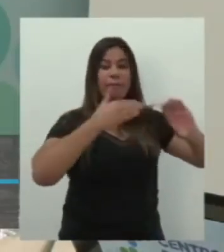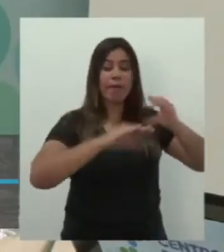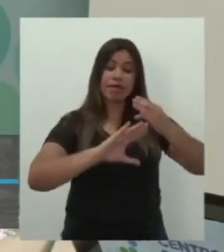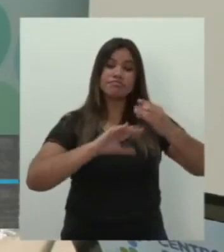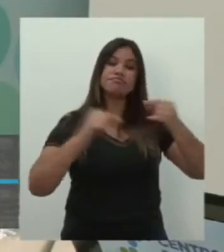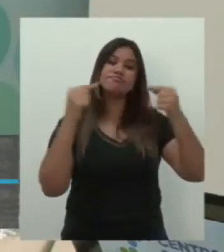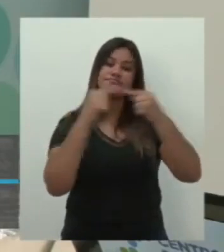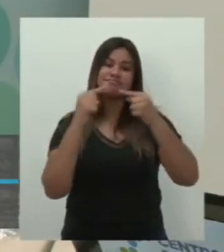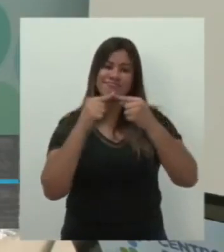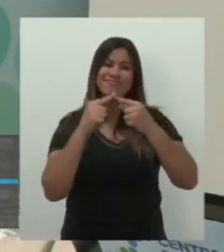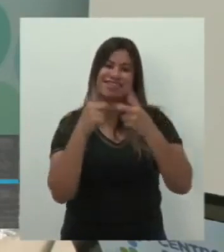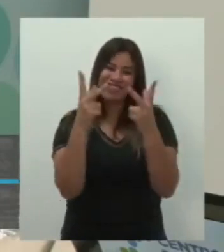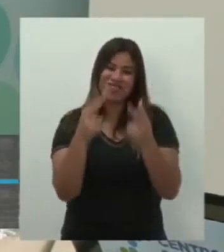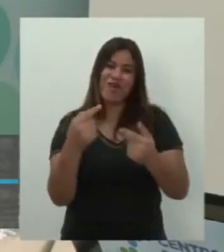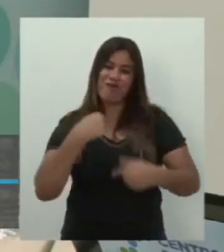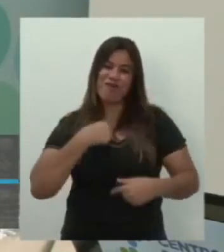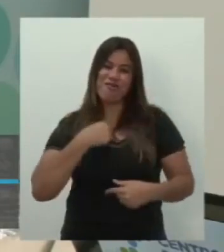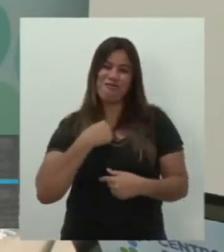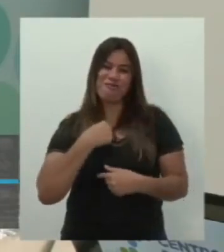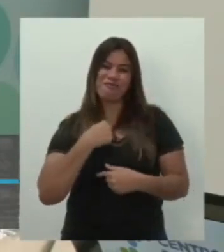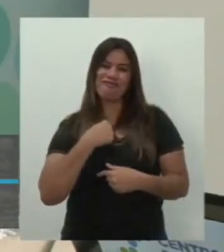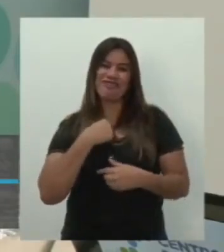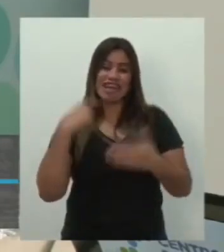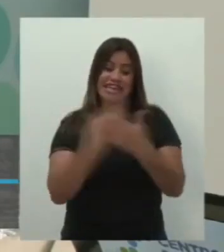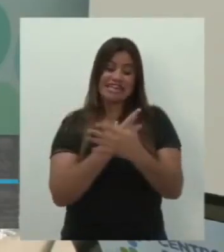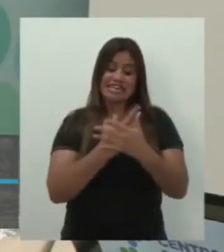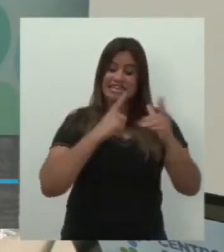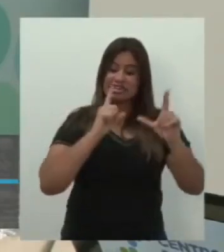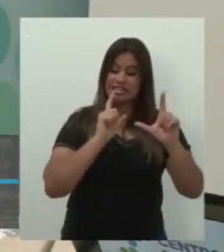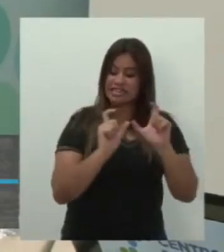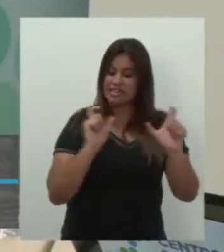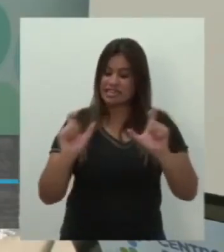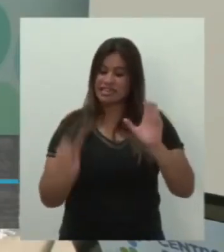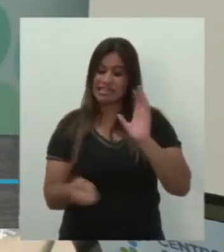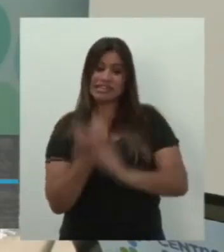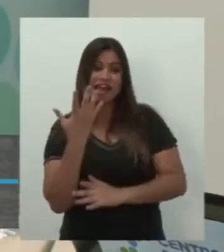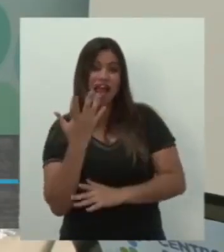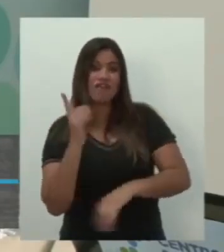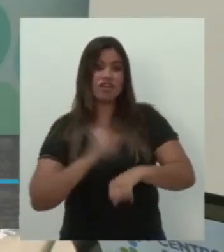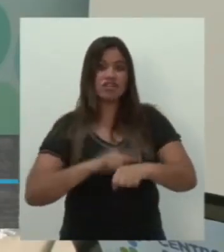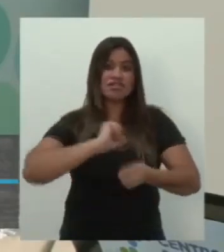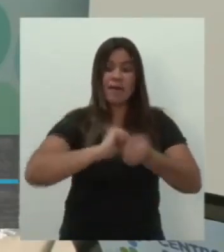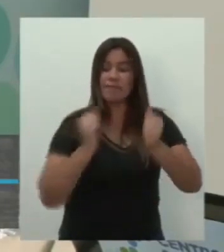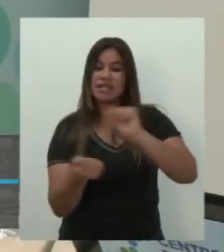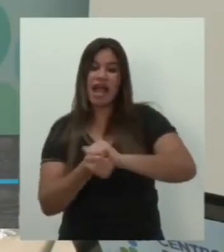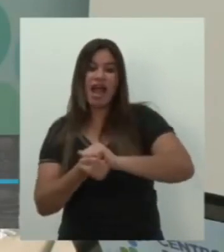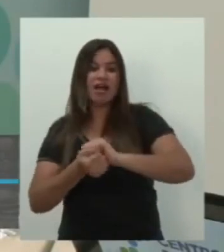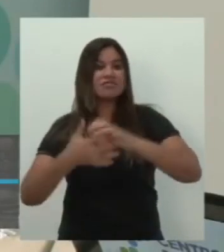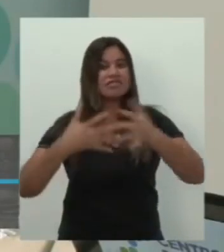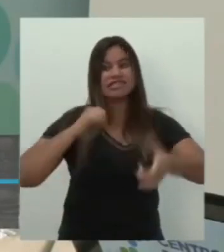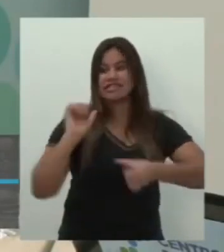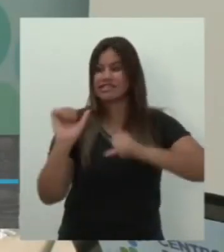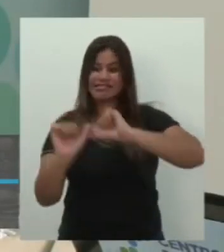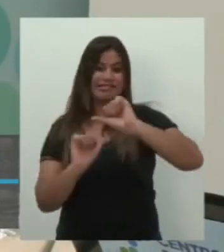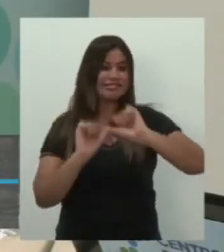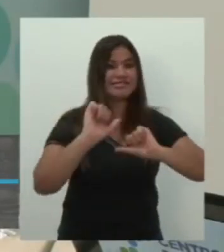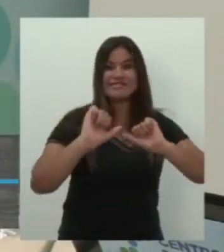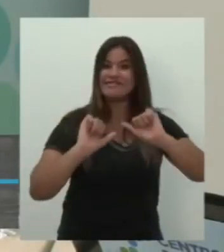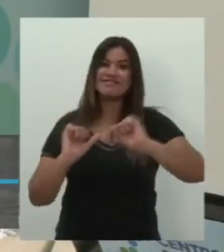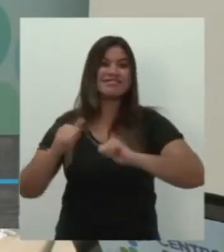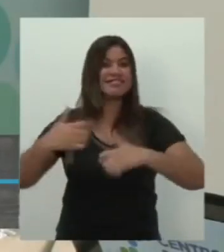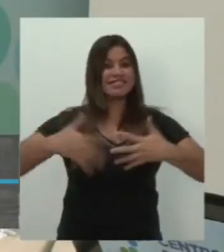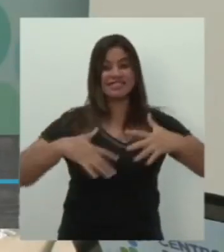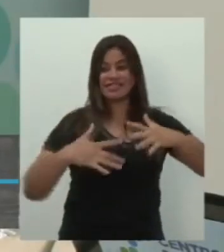para vocês que eu faço, né? Errava uma letra, construía outra, passava uma letra, passava outra, mudava um pedacinho aqui,